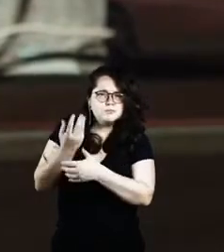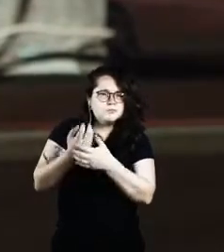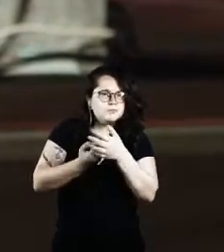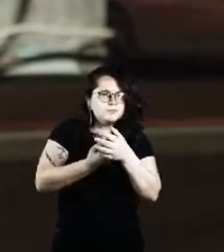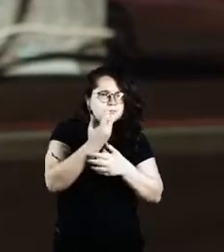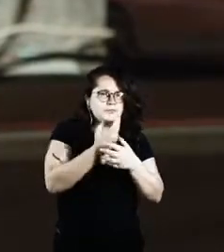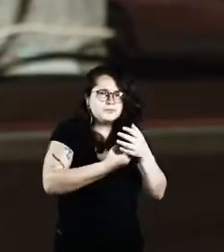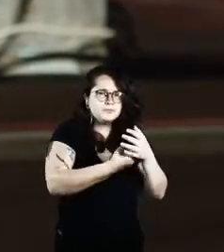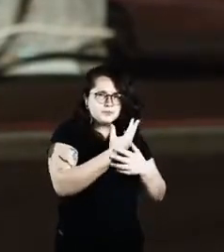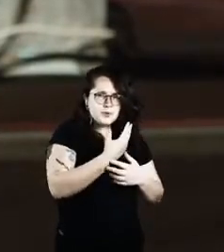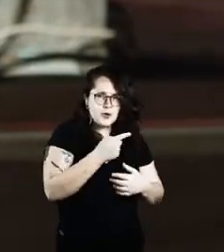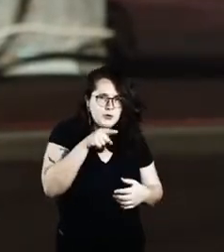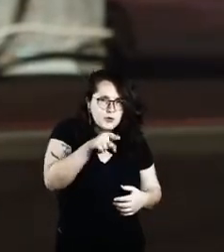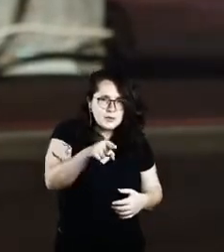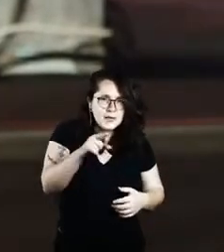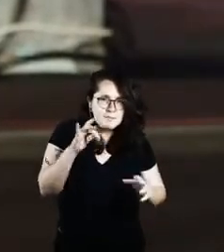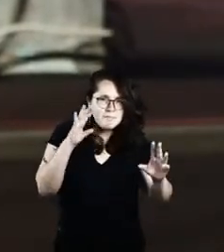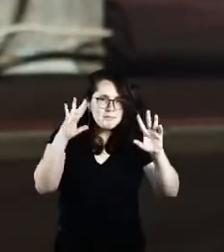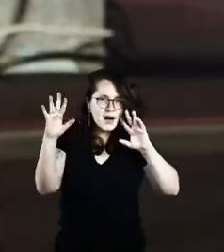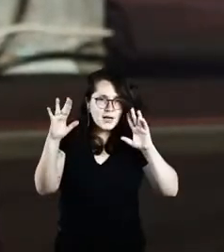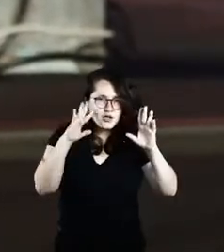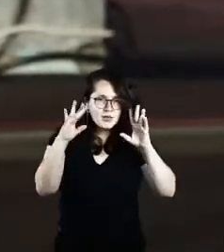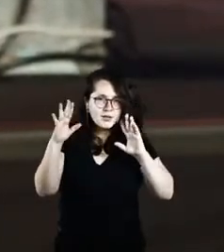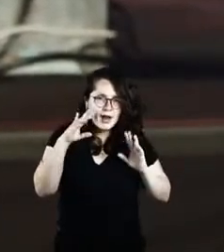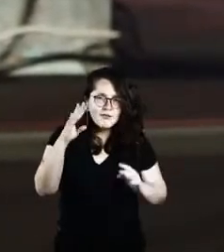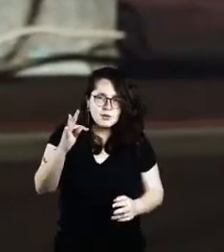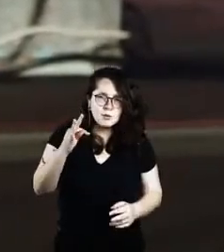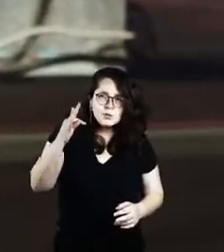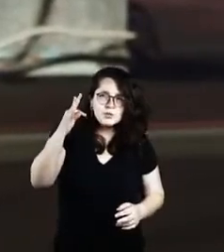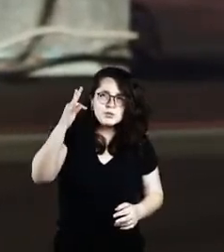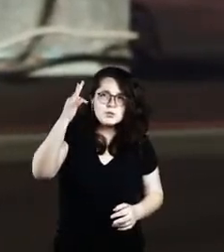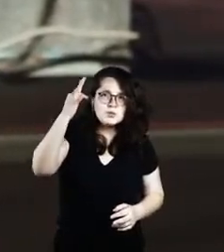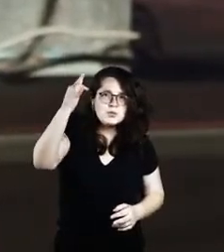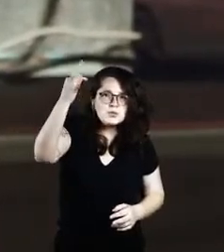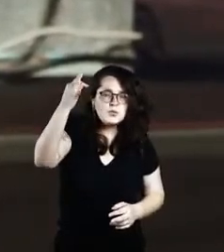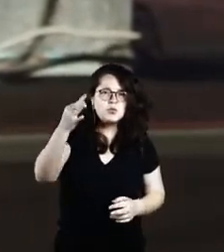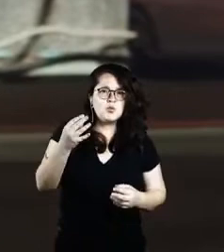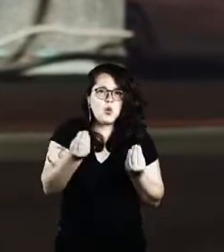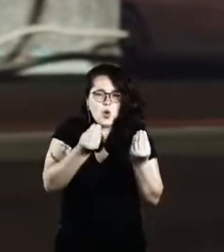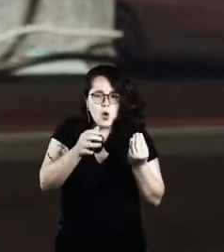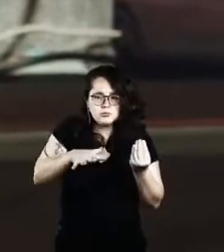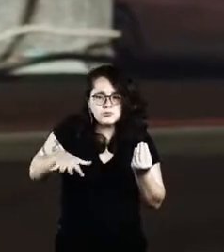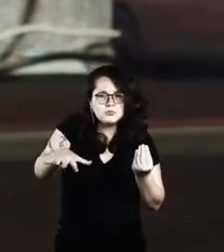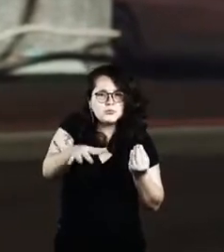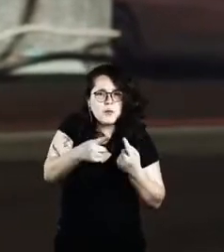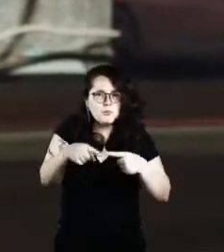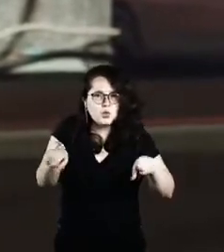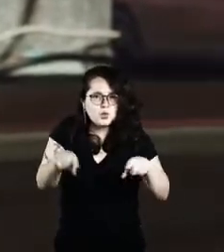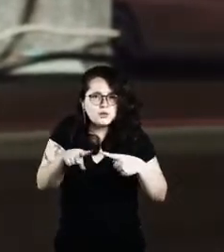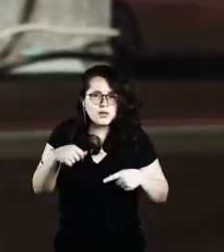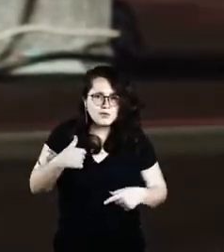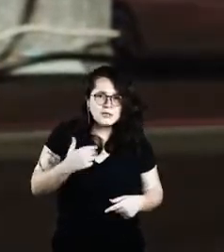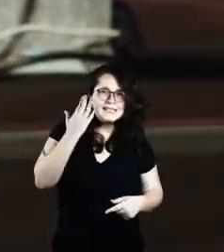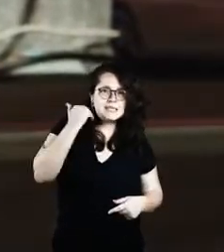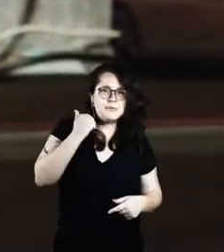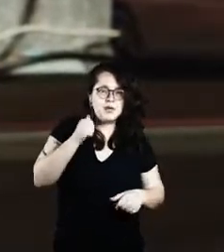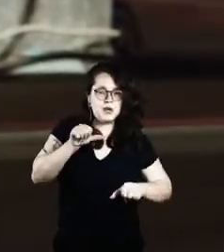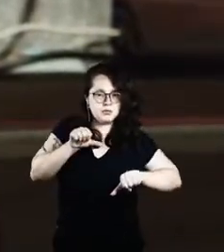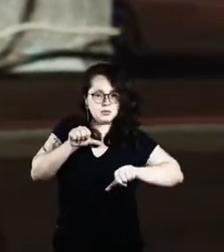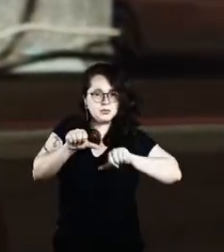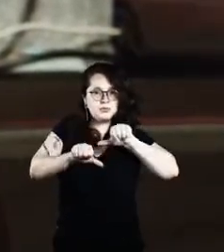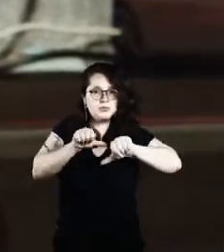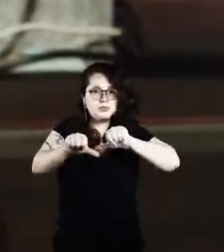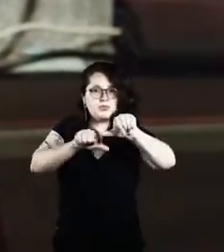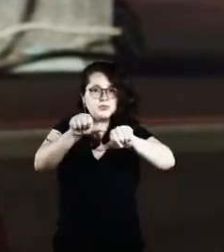vocês tinham noção do que iria acontecer na música? Vocês tinham essa projeção do que se transformou tanto a Chic